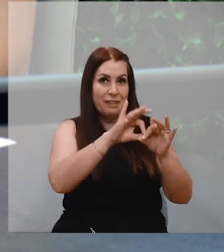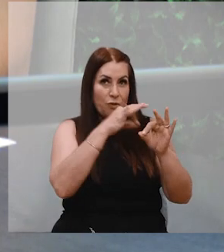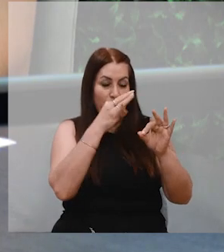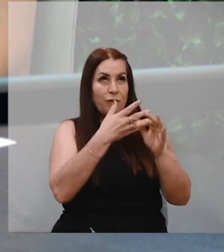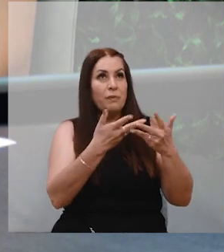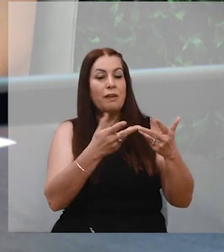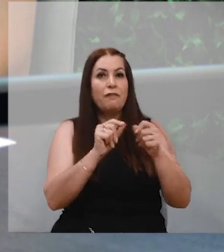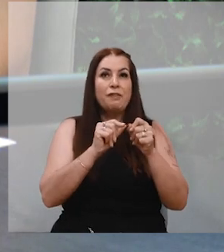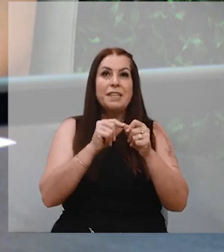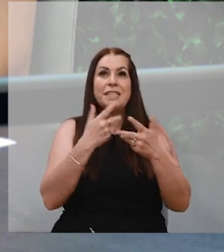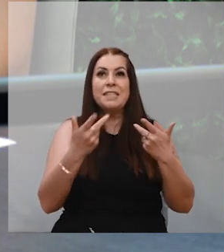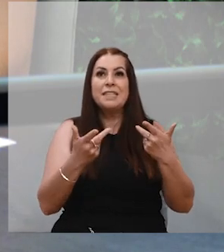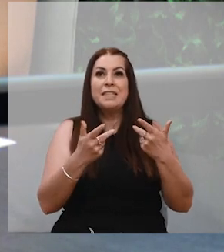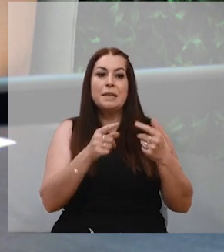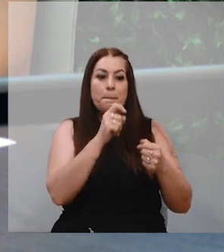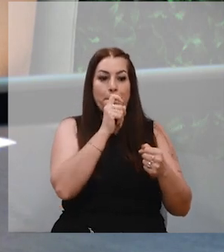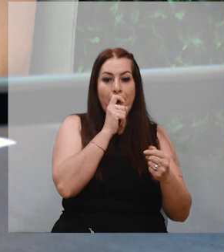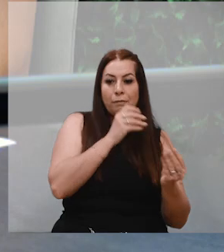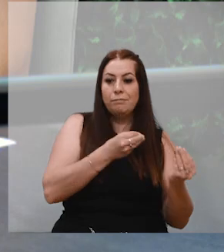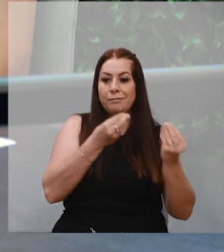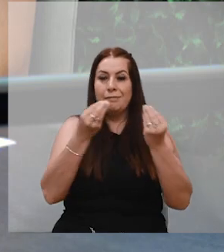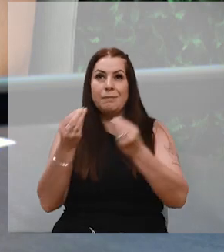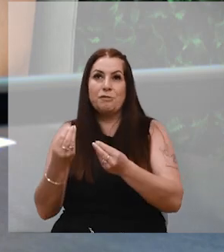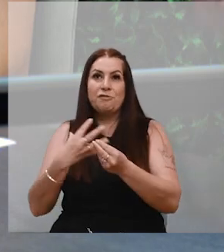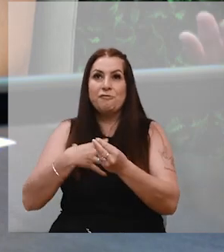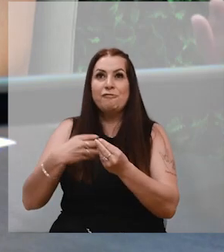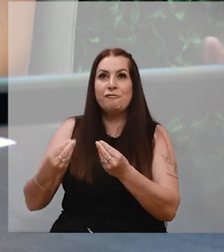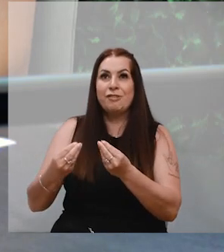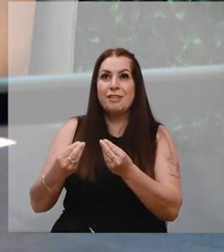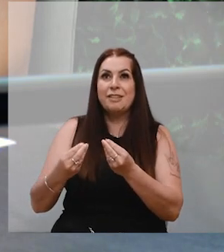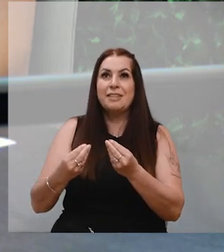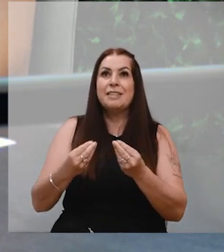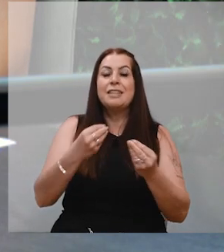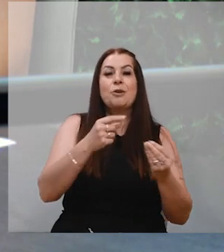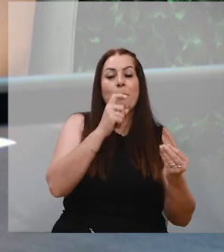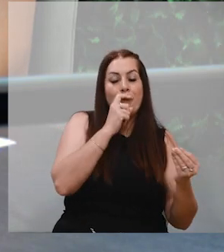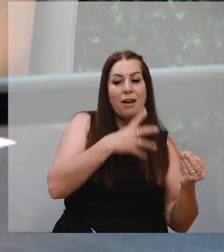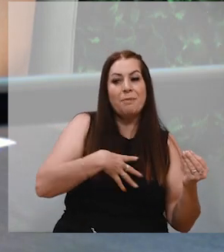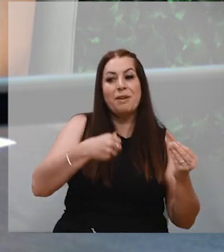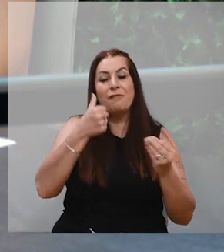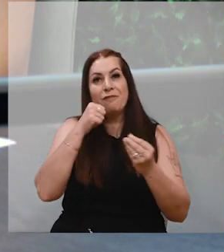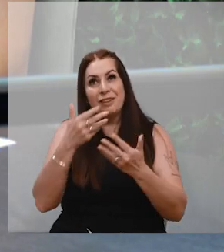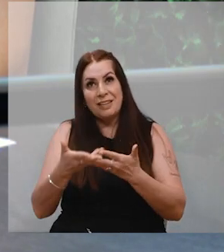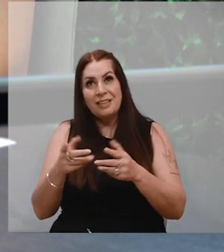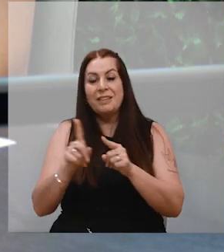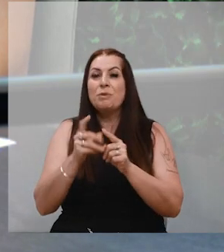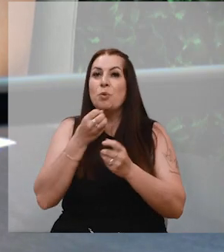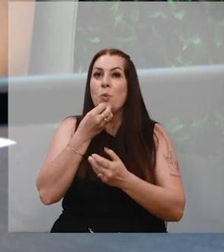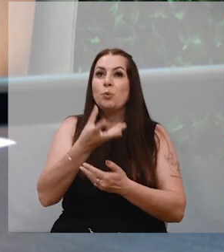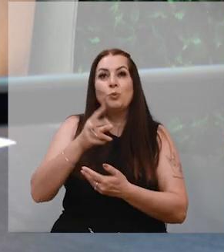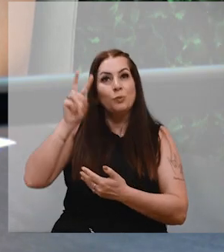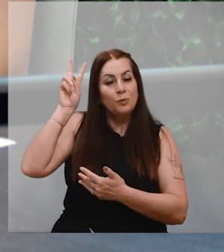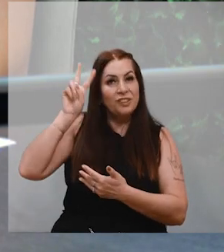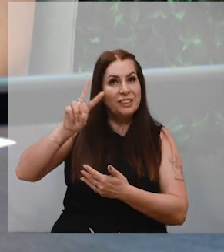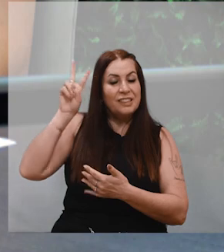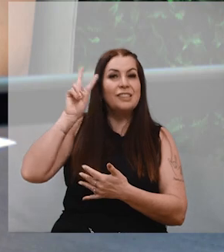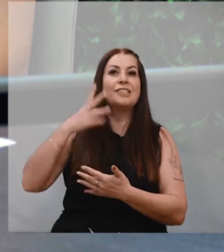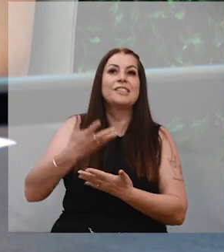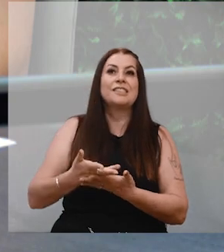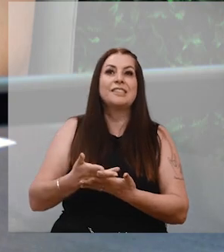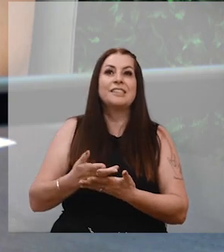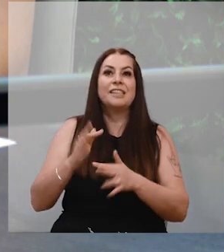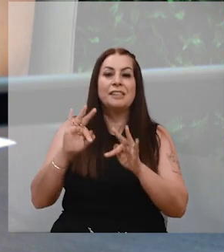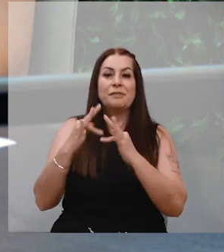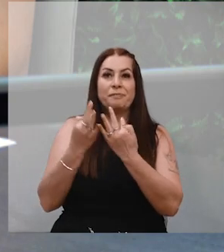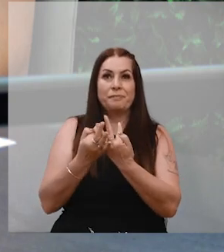da passagem de pai para filho, no caso foi de pai para filha, né, que a gente contou a história da família,